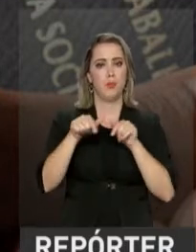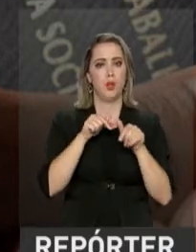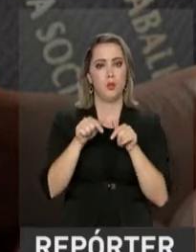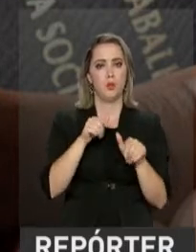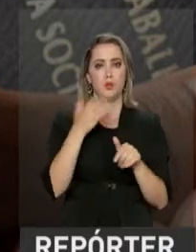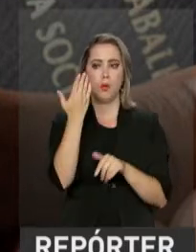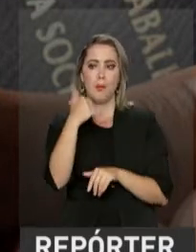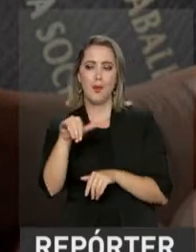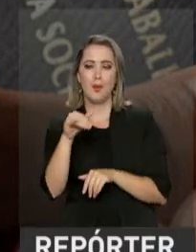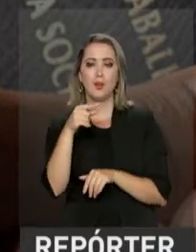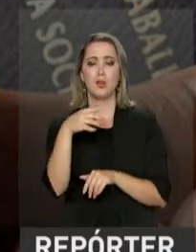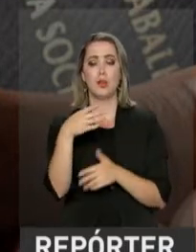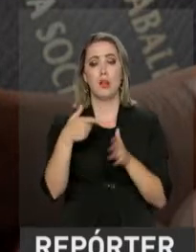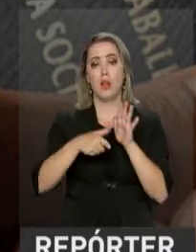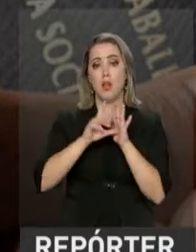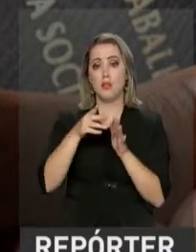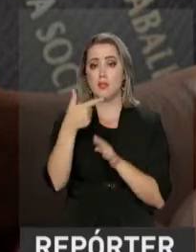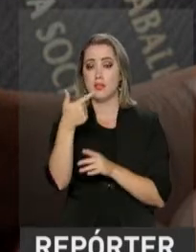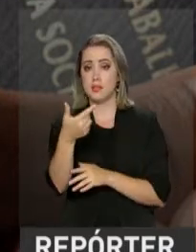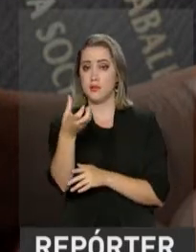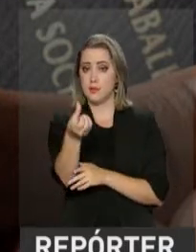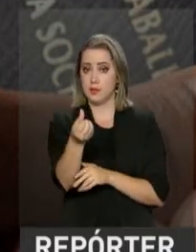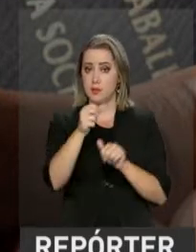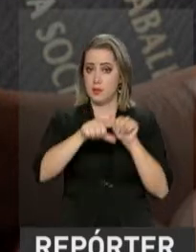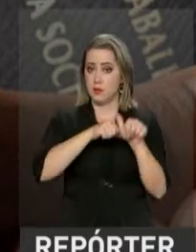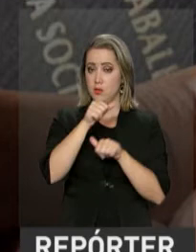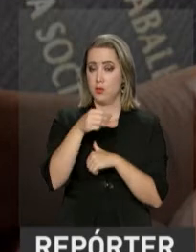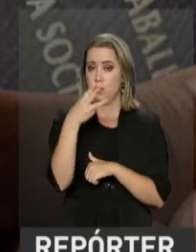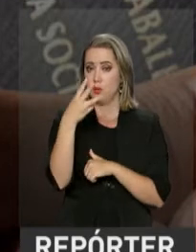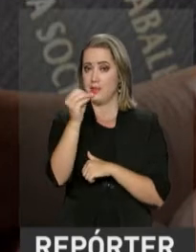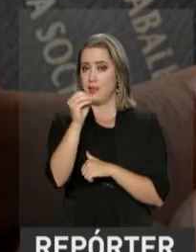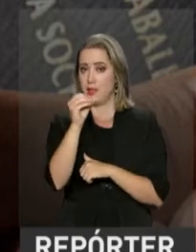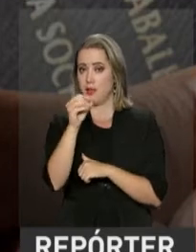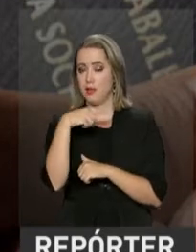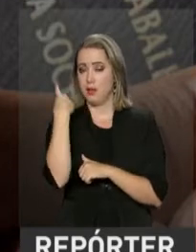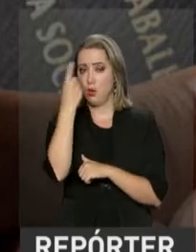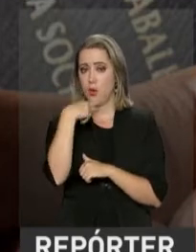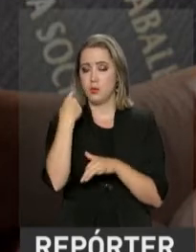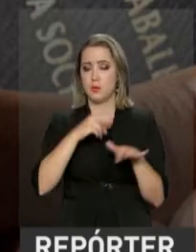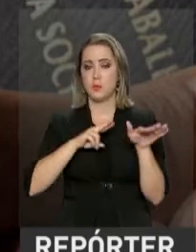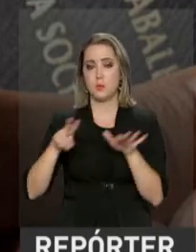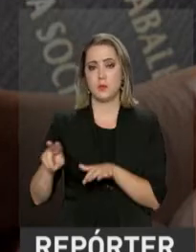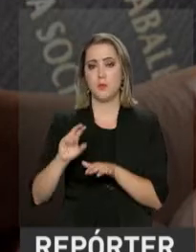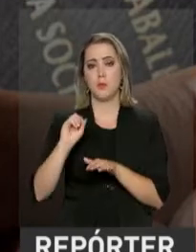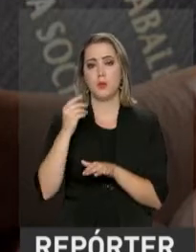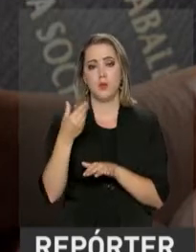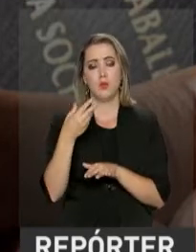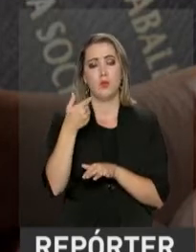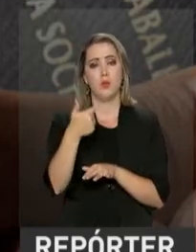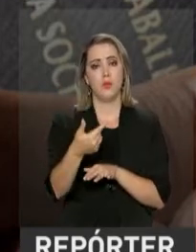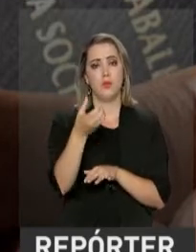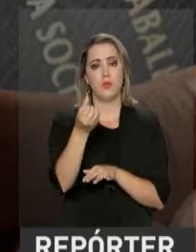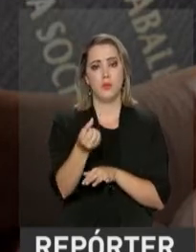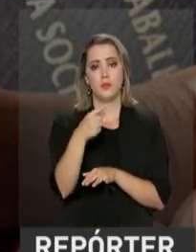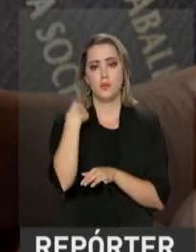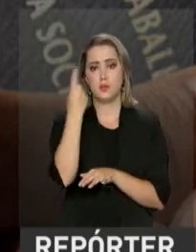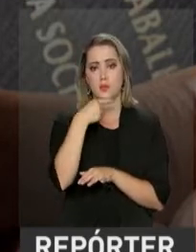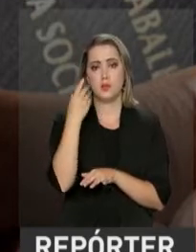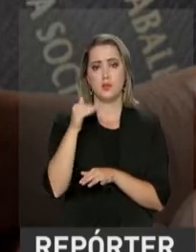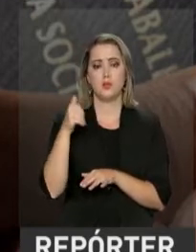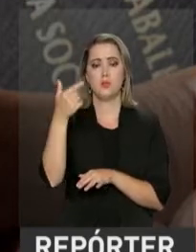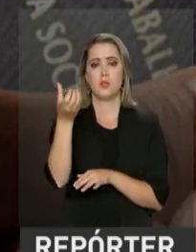passa de 26 horas semanais para 30 horas por semana ou para 26 horas semanais mais seis horas